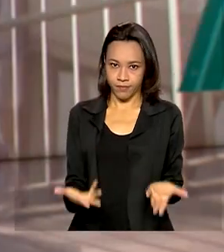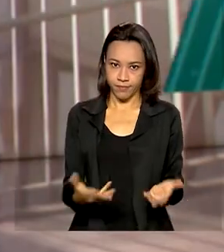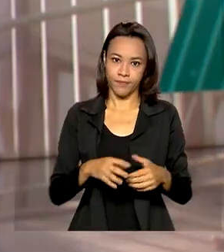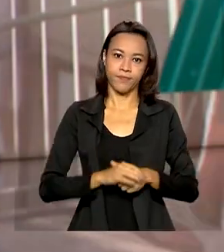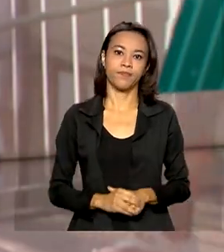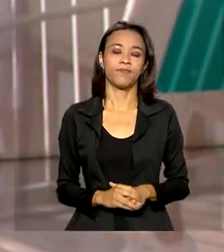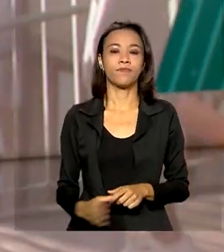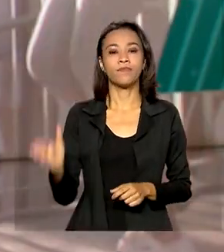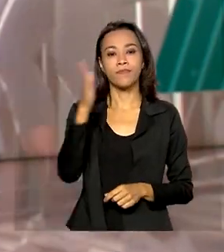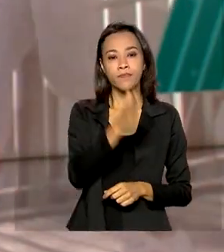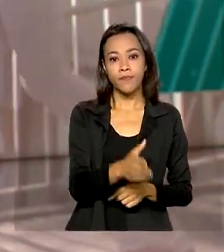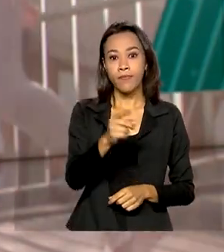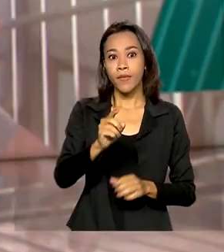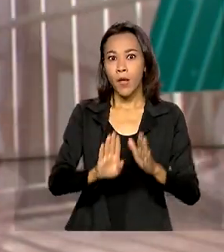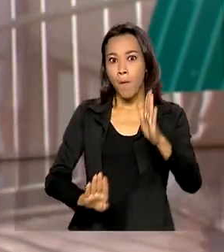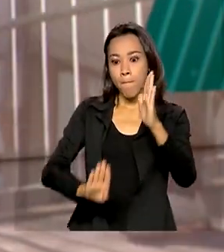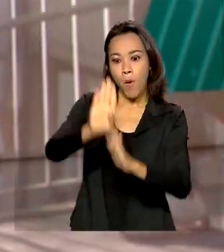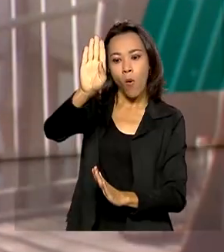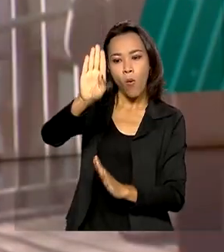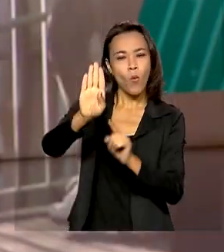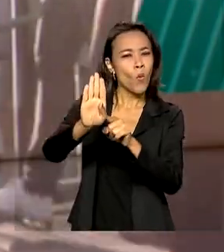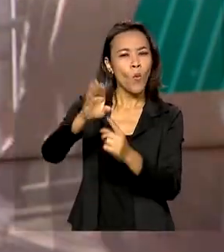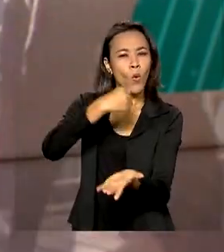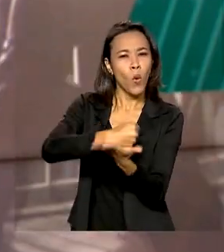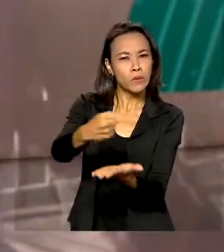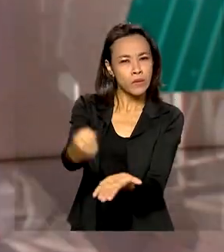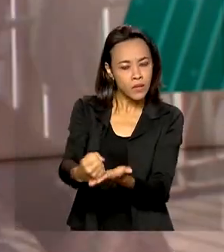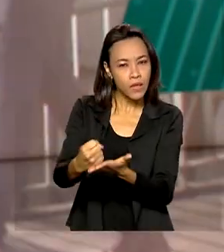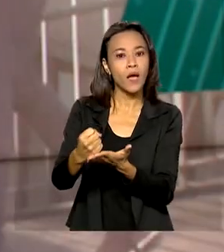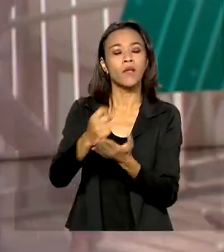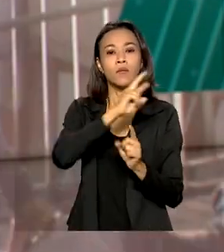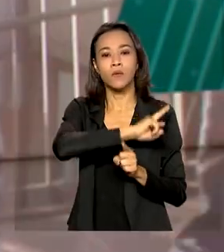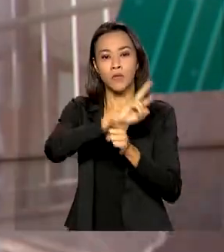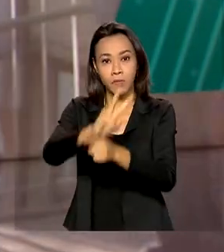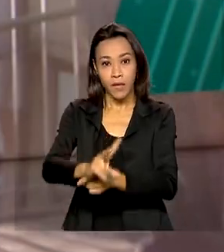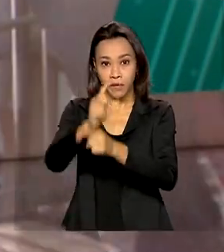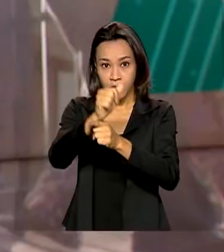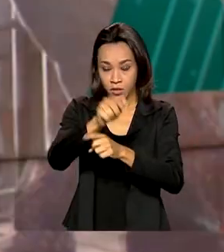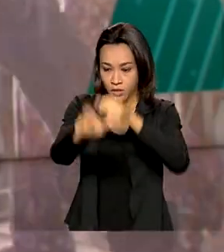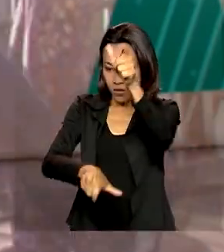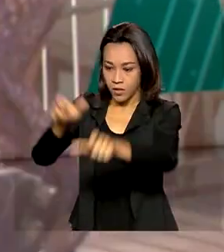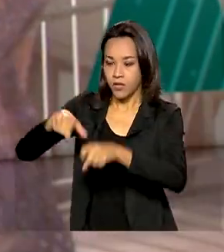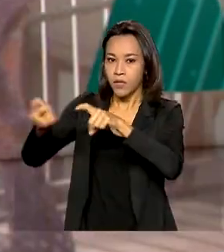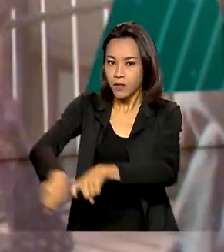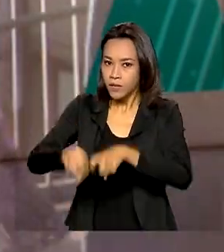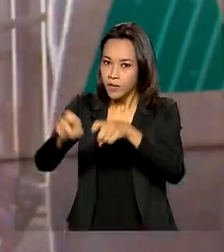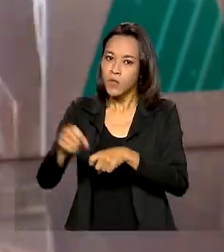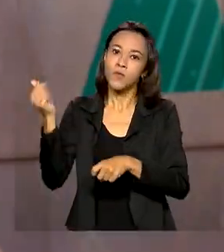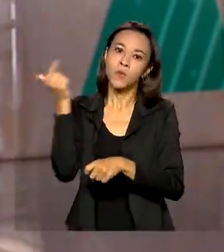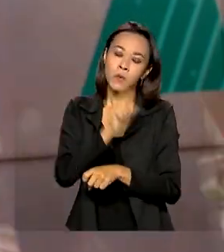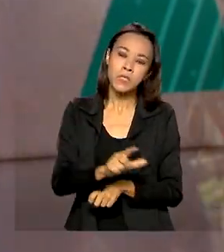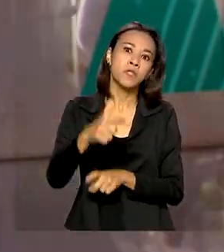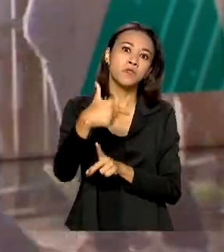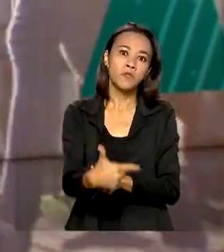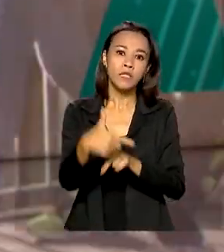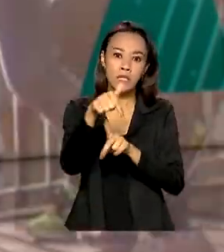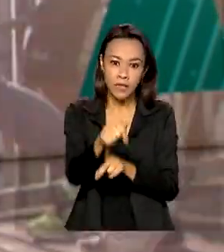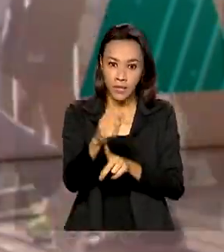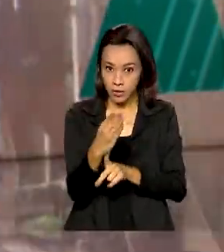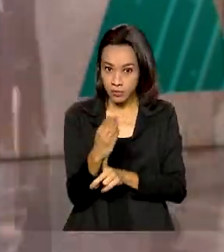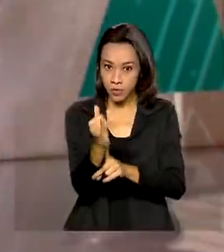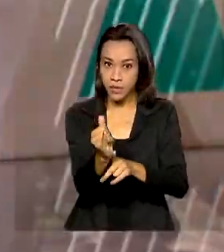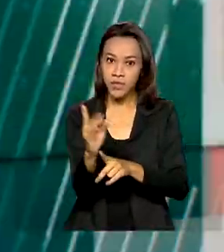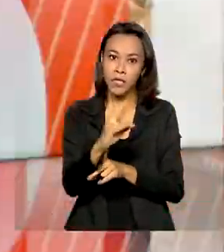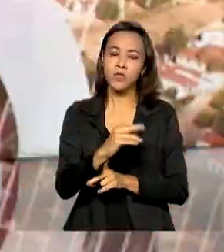Recorde de contratos. Os créditos a produtores rurais chegaram a 27 bilhões de reais no primeiro